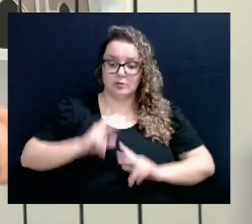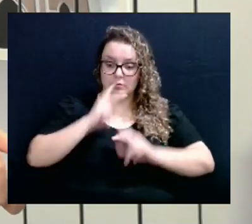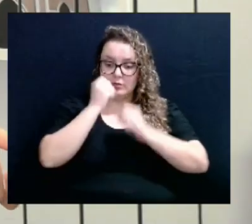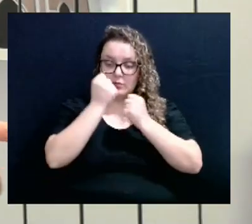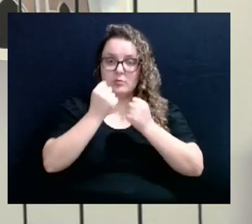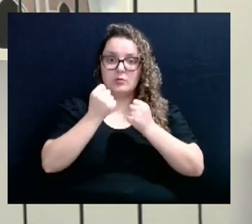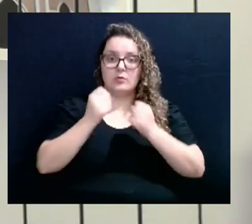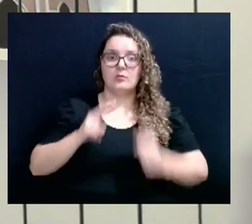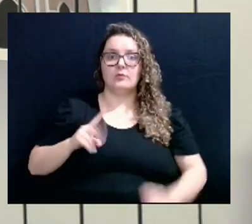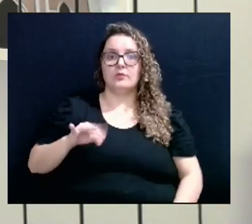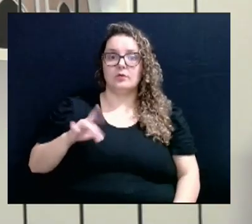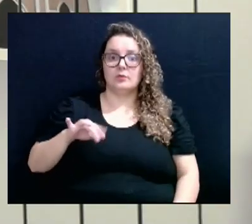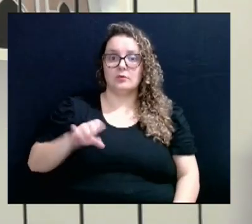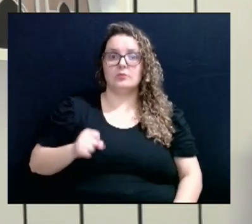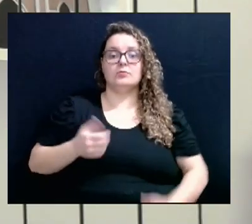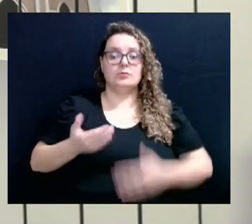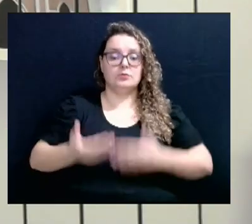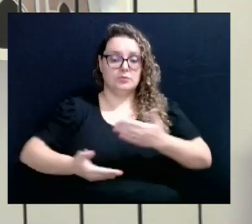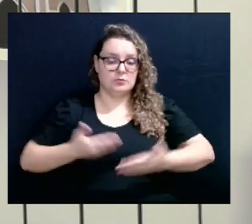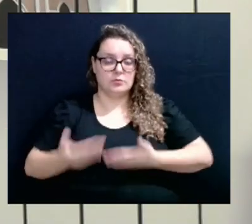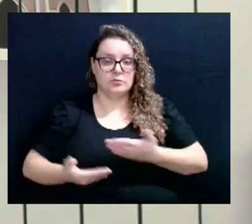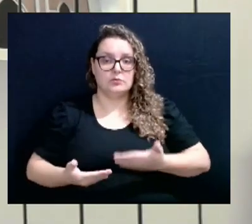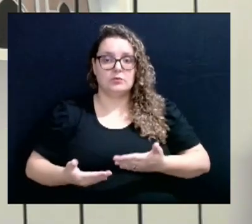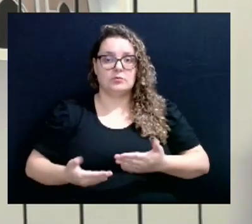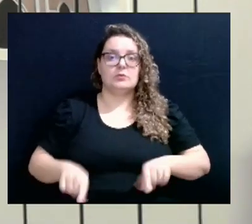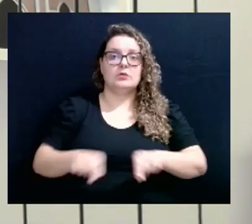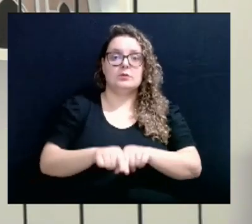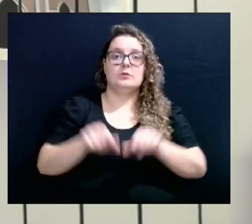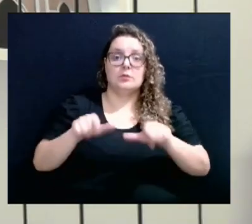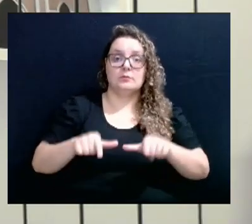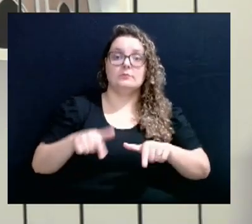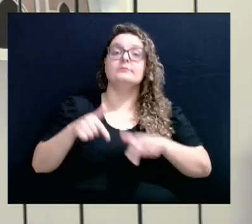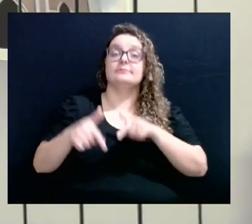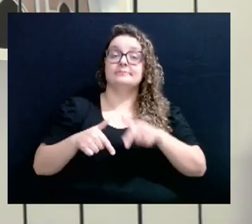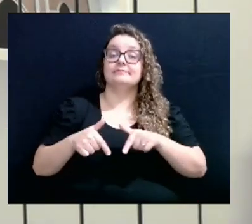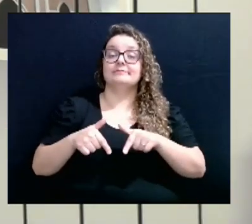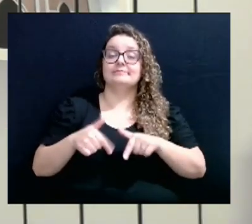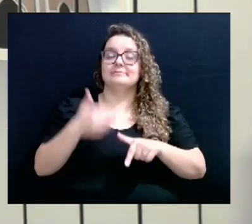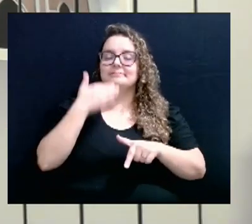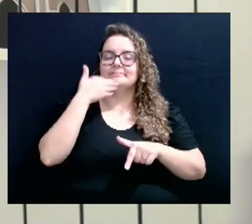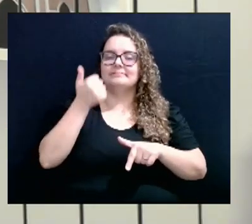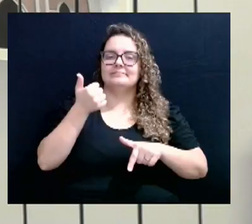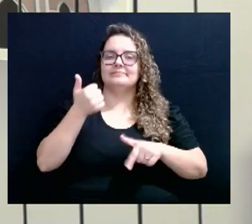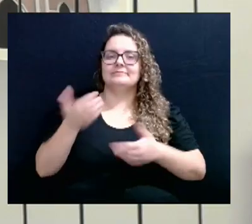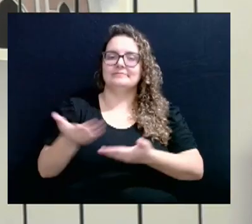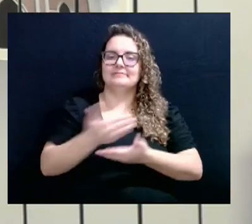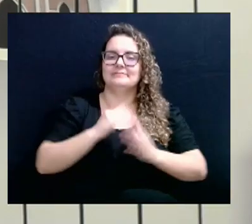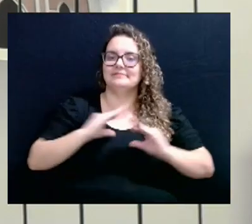entre servidores e tornar o ambiente de trabalho ainda mais acolhedor.